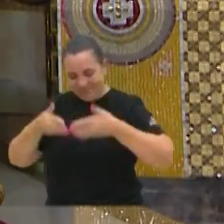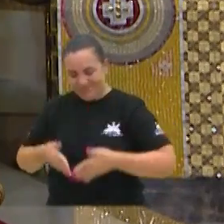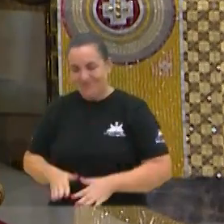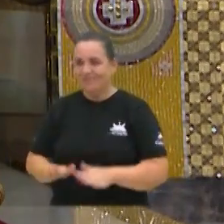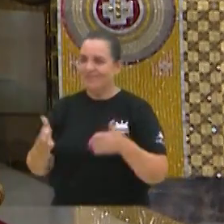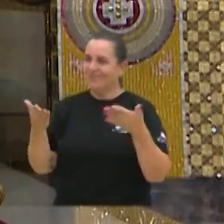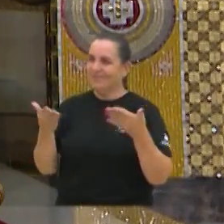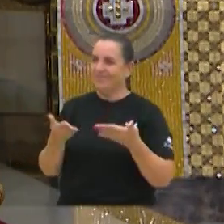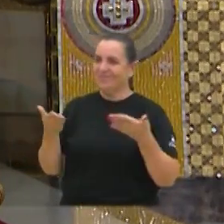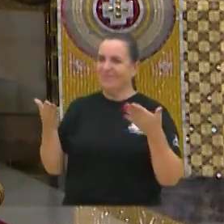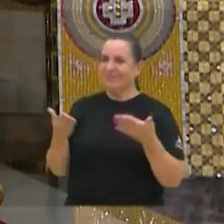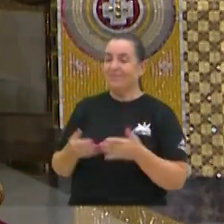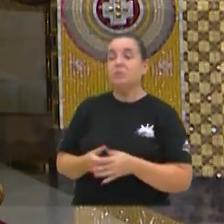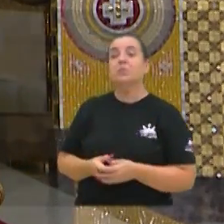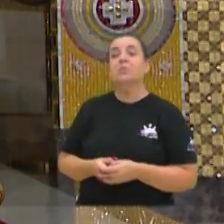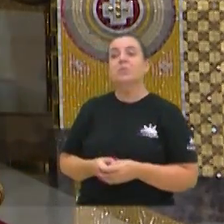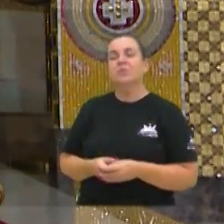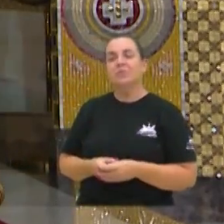nascer.